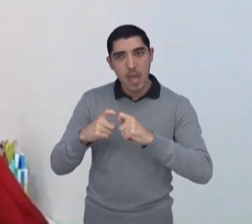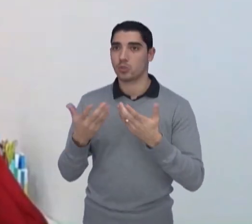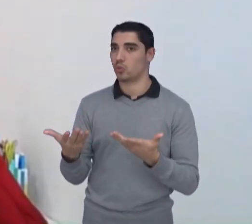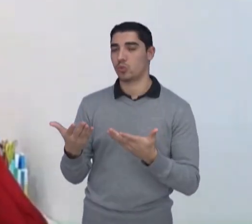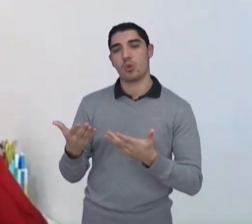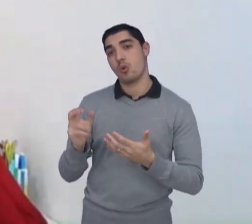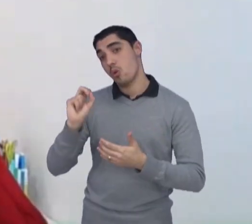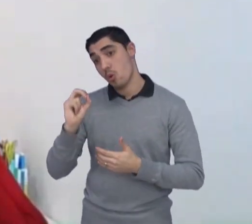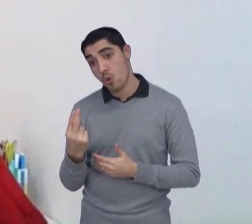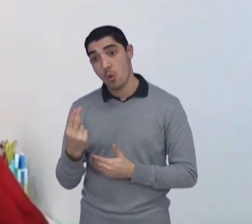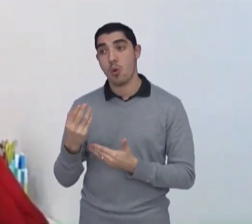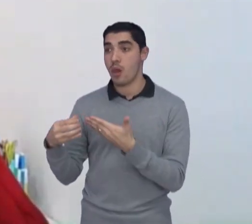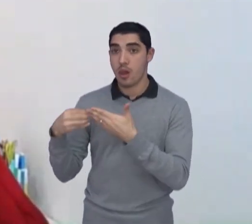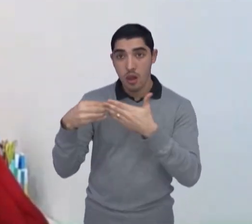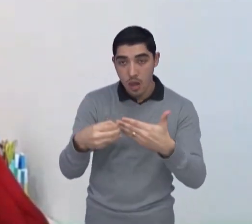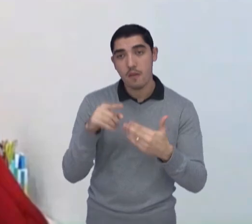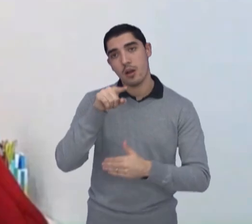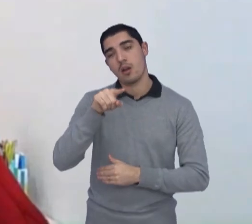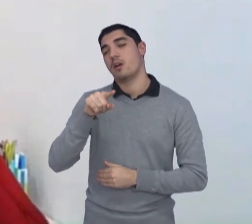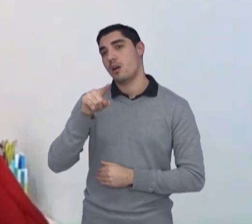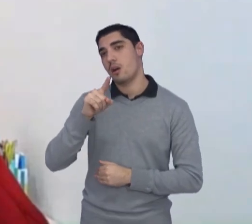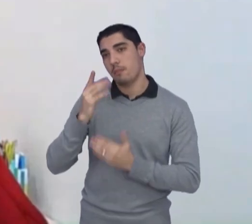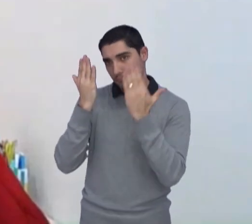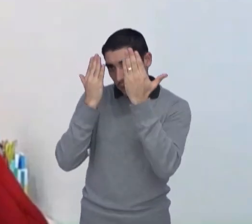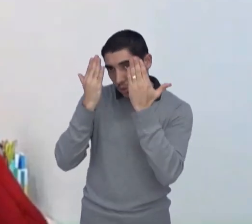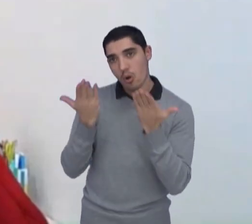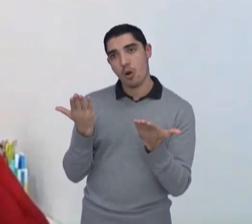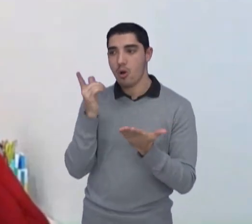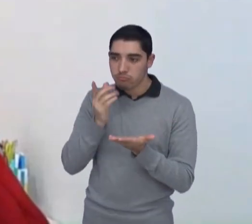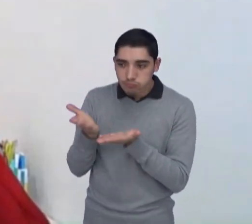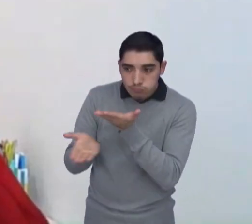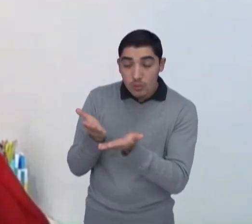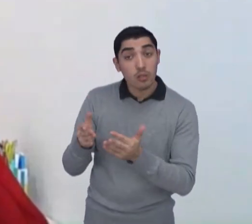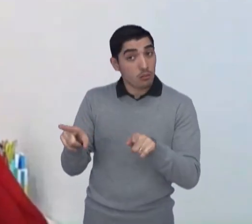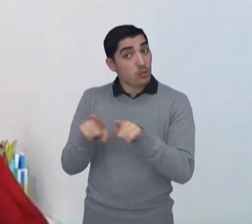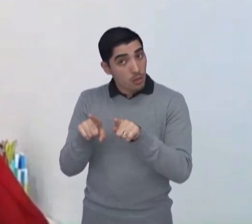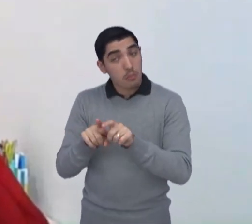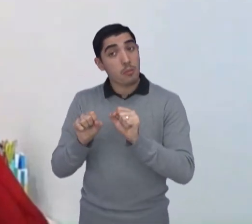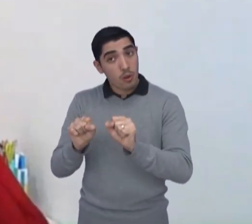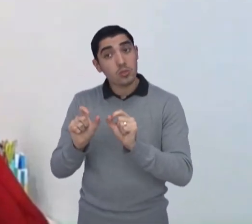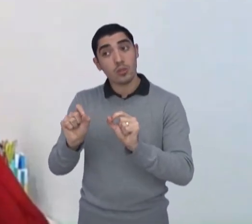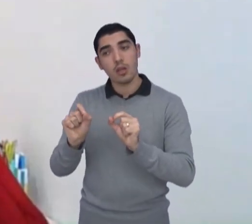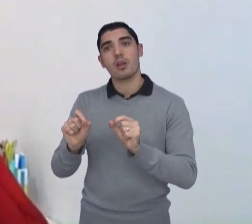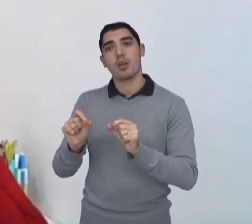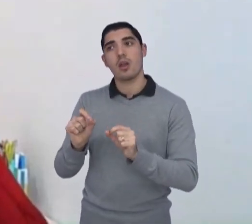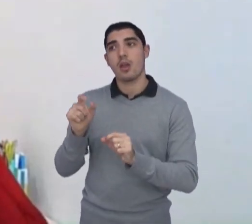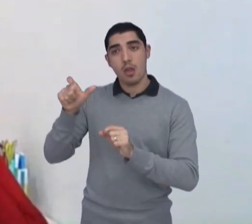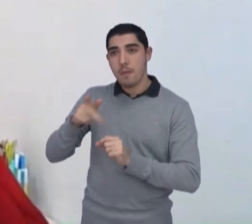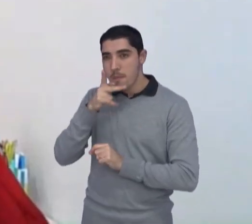área, ou levar a um psicólogo que possa fazer esse acompanhamento, e por que não também esses pais buscarem,